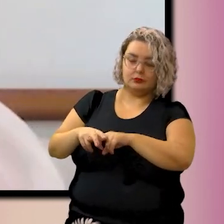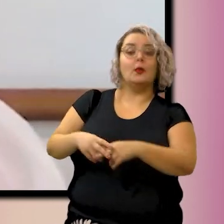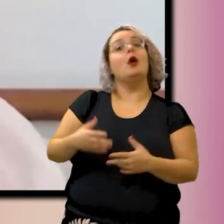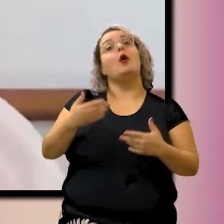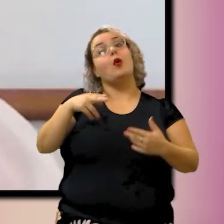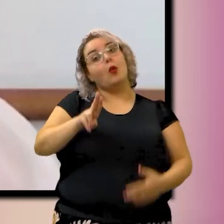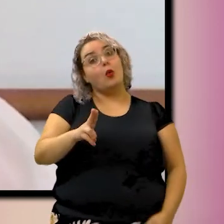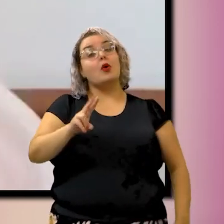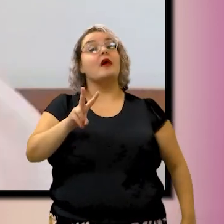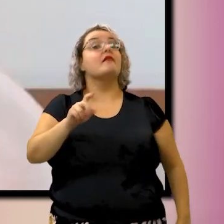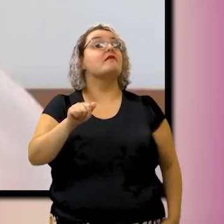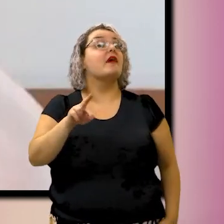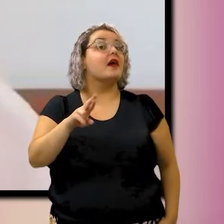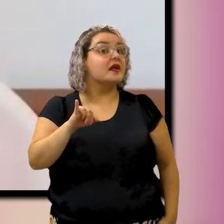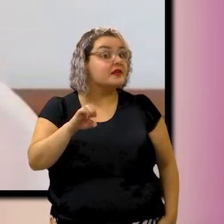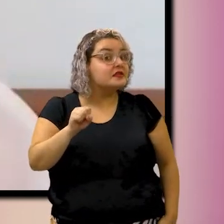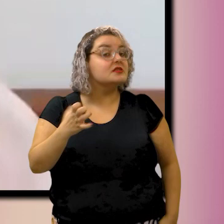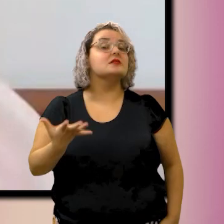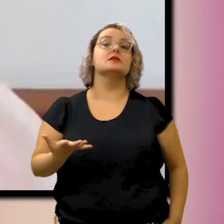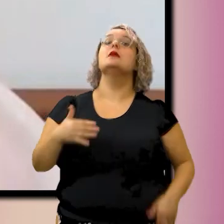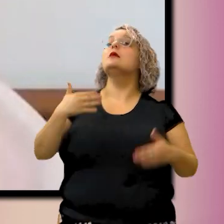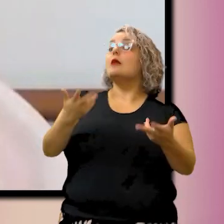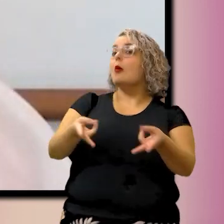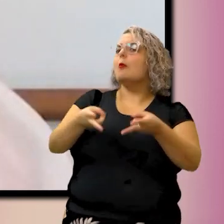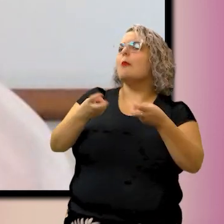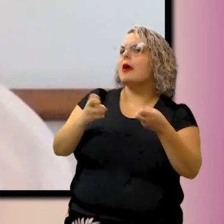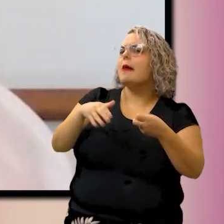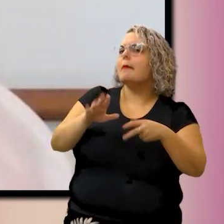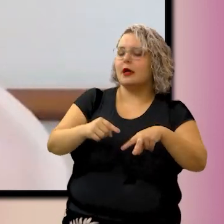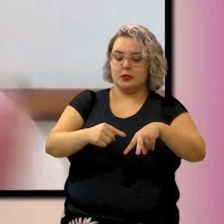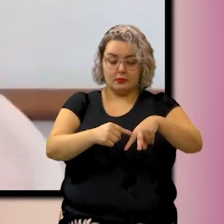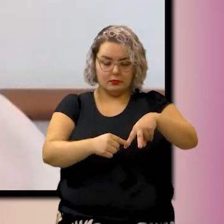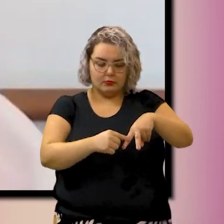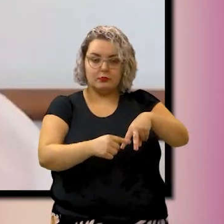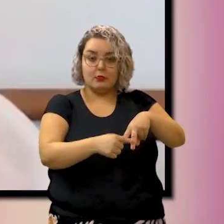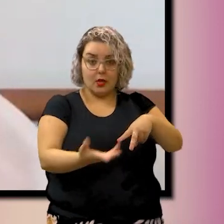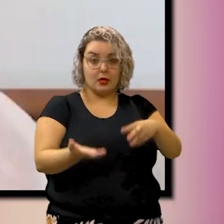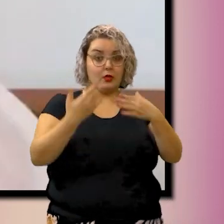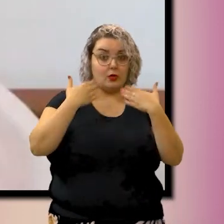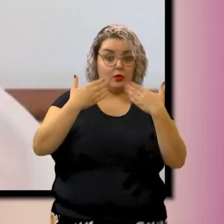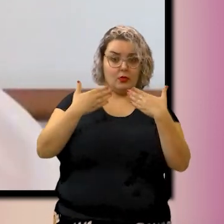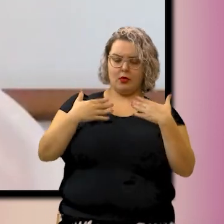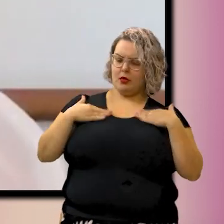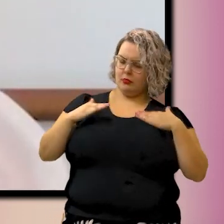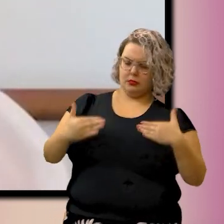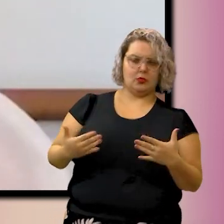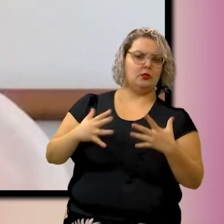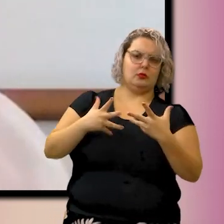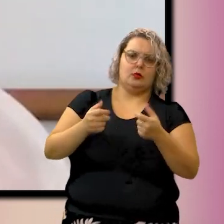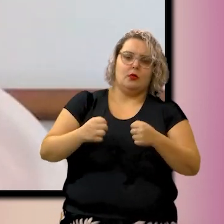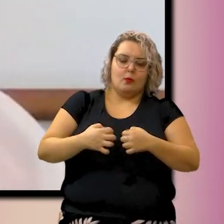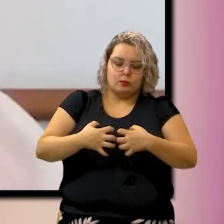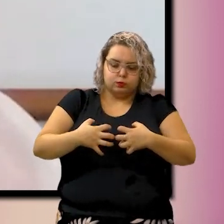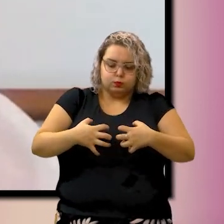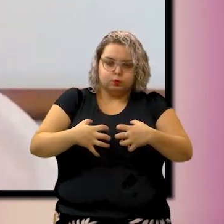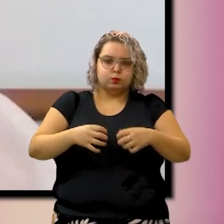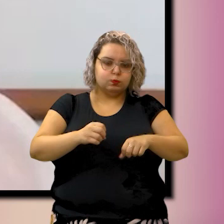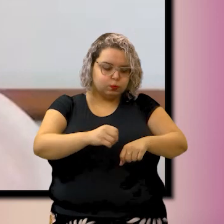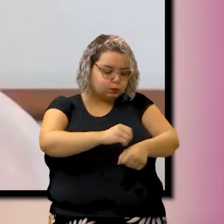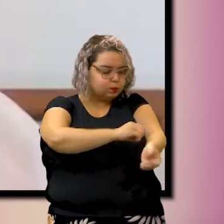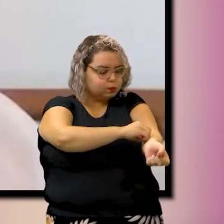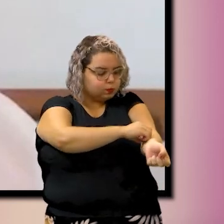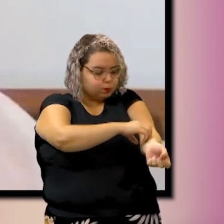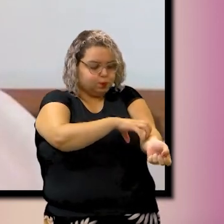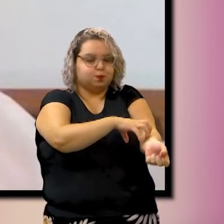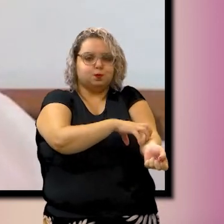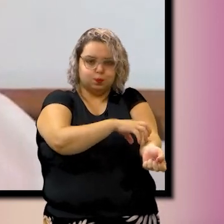a presença de varizes. Então a gente às vezes acaba percebendo mais na perna, mas no calor, o corpo todo vasodilata. Então, se você estiver ali